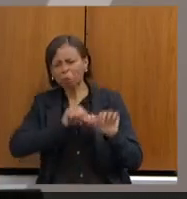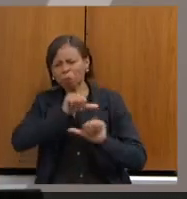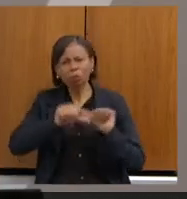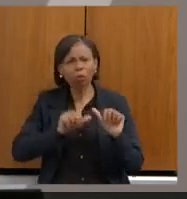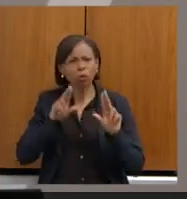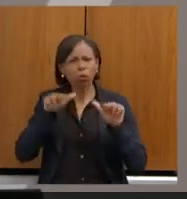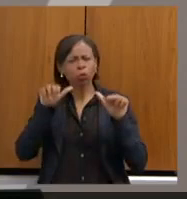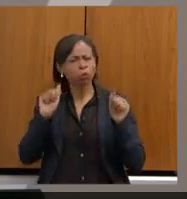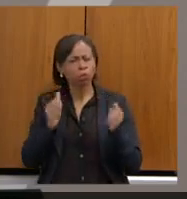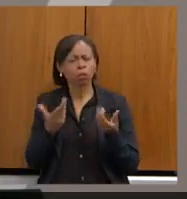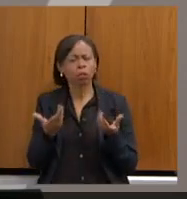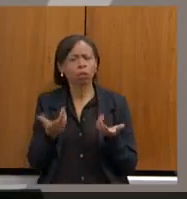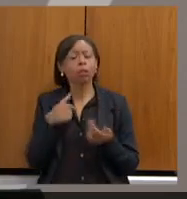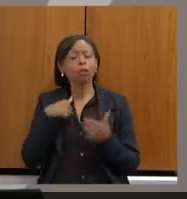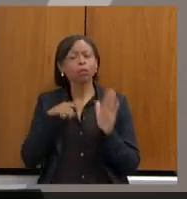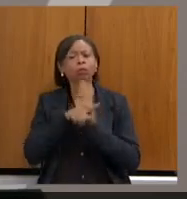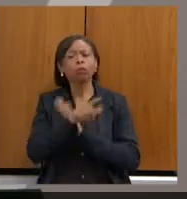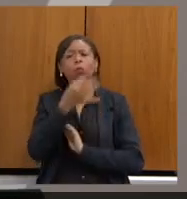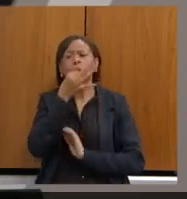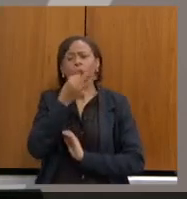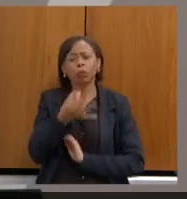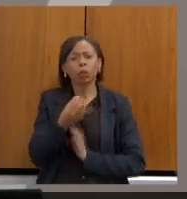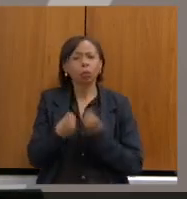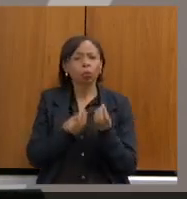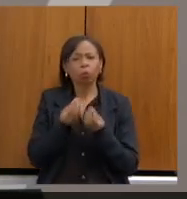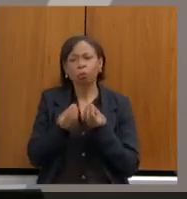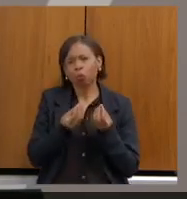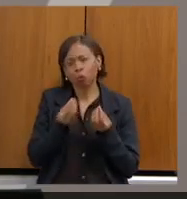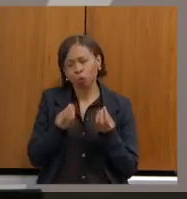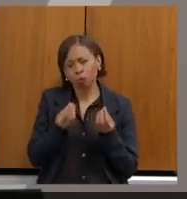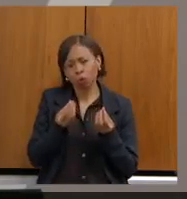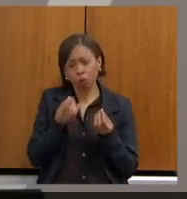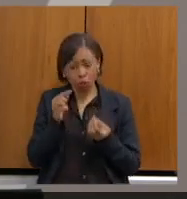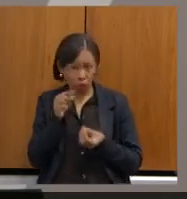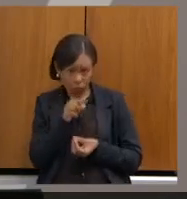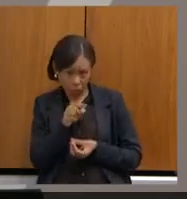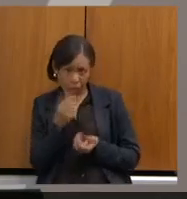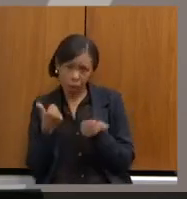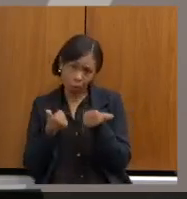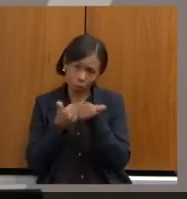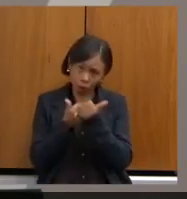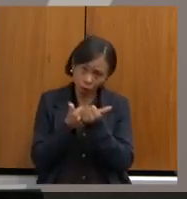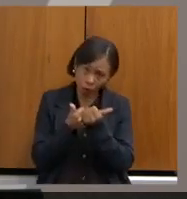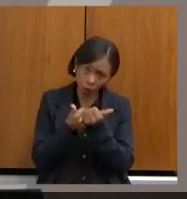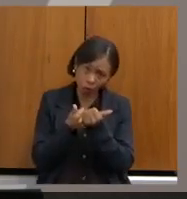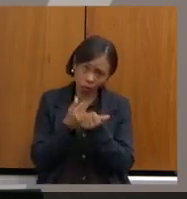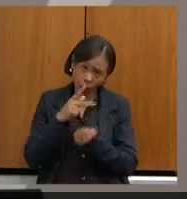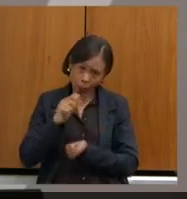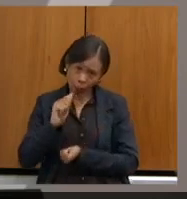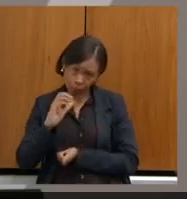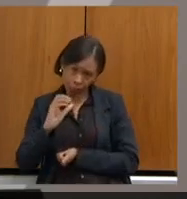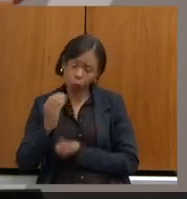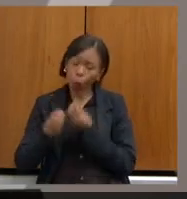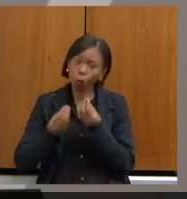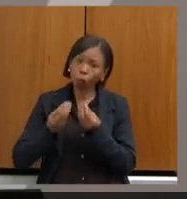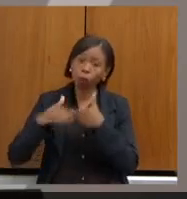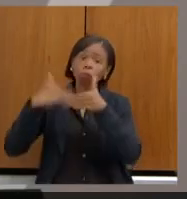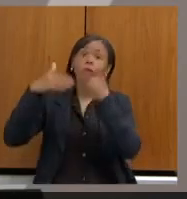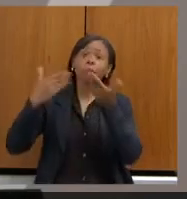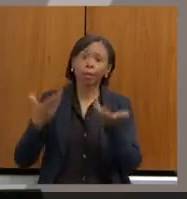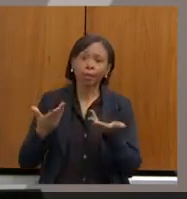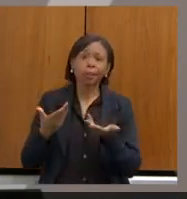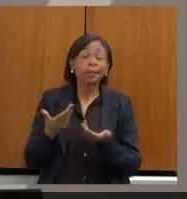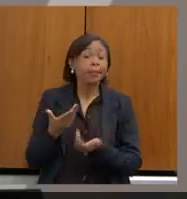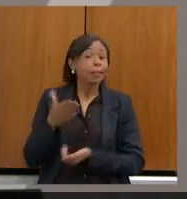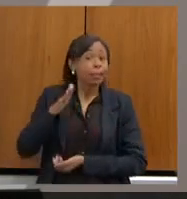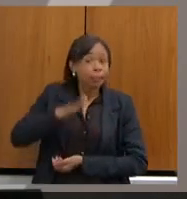queria saber do senhor a sua opinião como nós podemos sabe que apoia a Como podemos avançar a criança